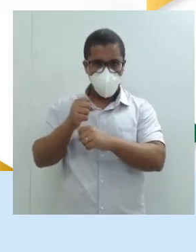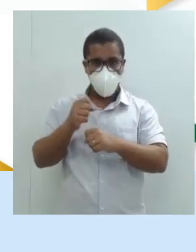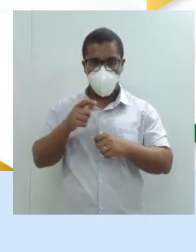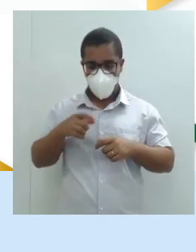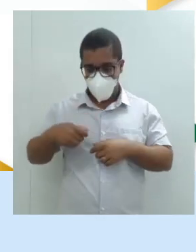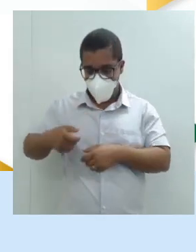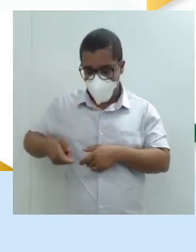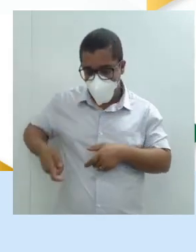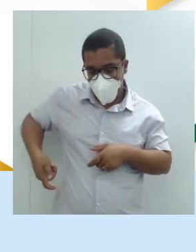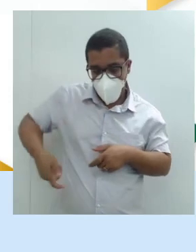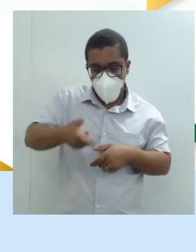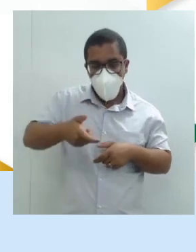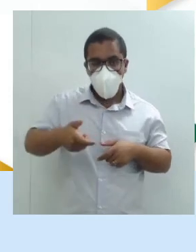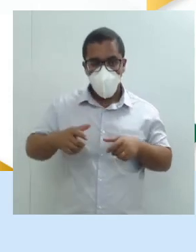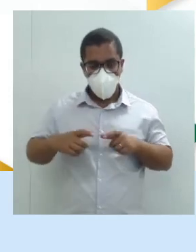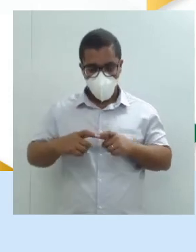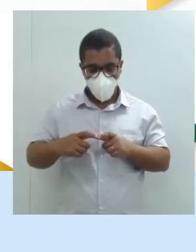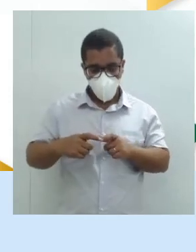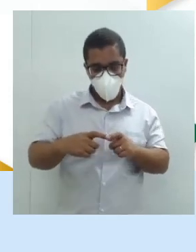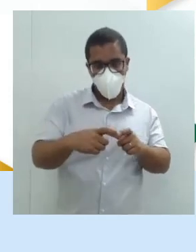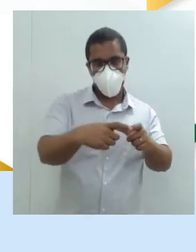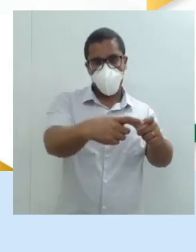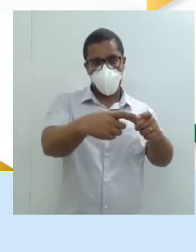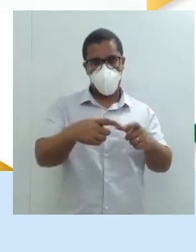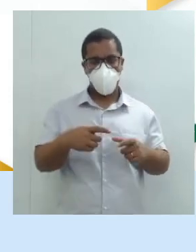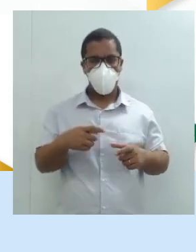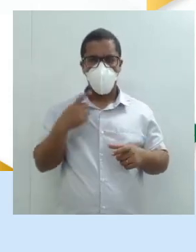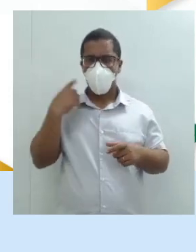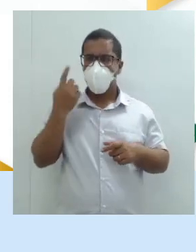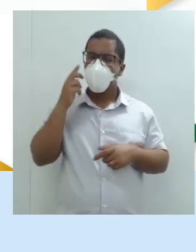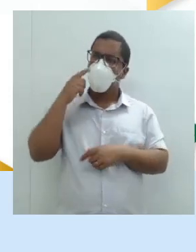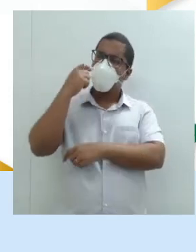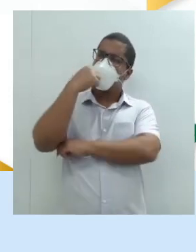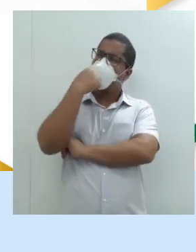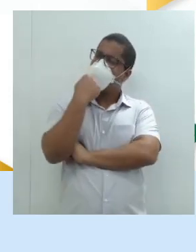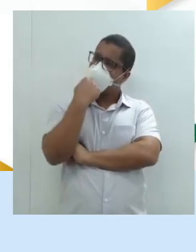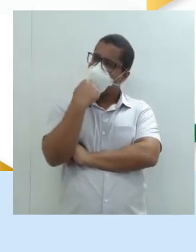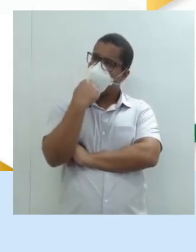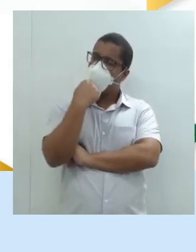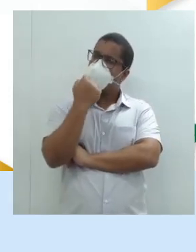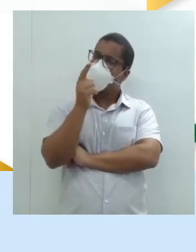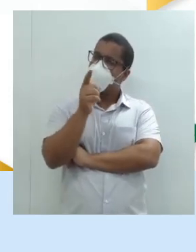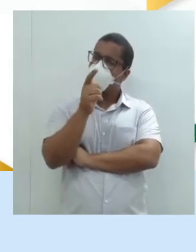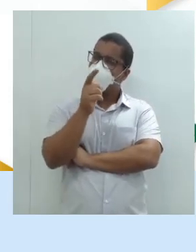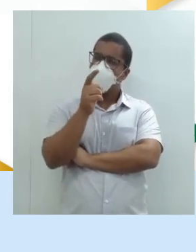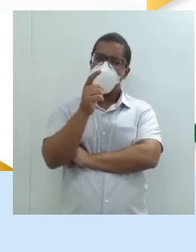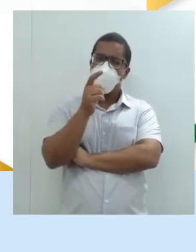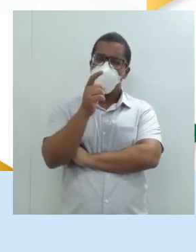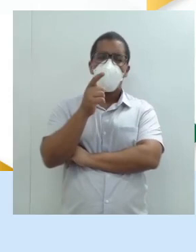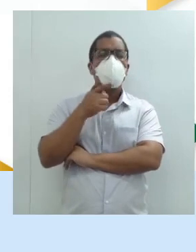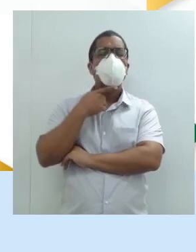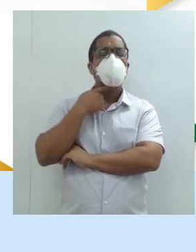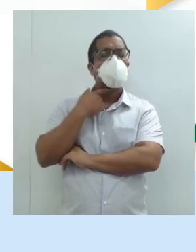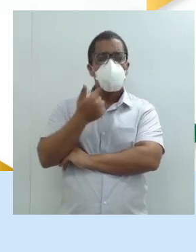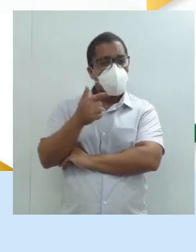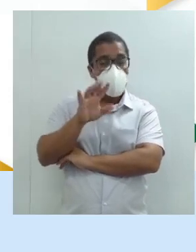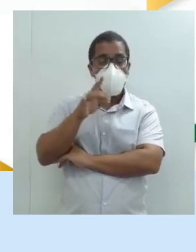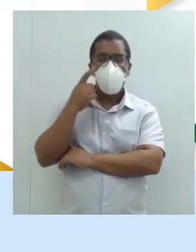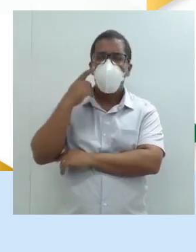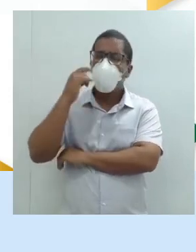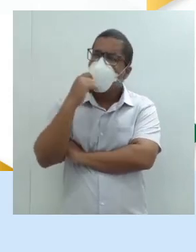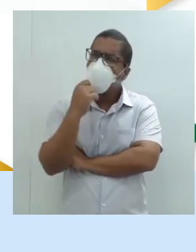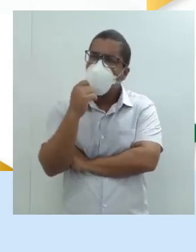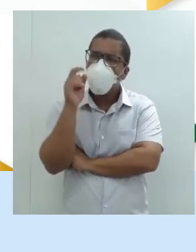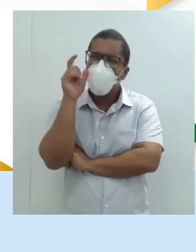às vezes nem quer assistir, mas é tão impressionante que você fica, poxa, não estou com vontade, mas aquilo termina te